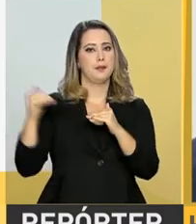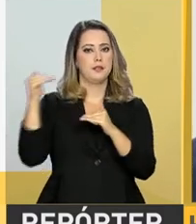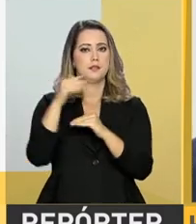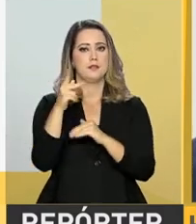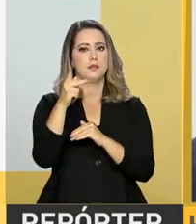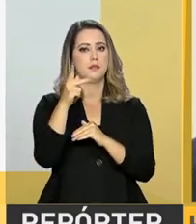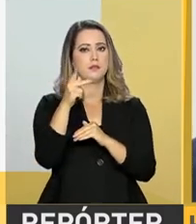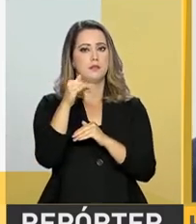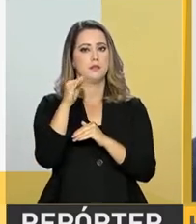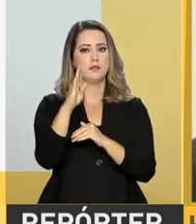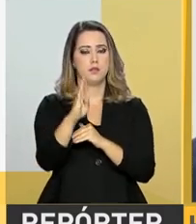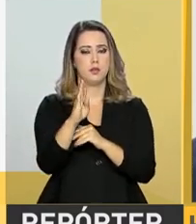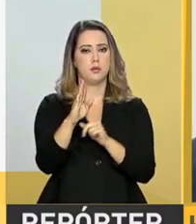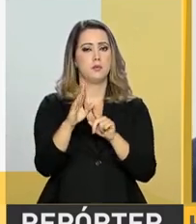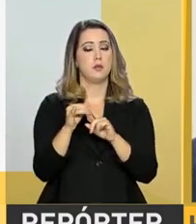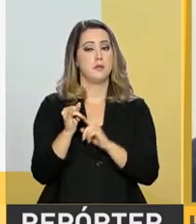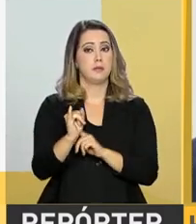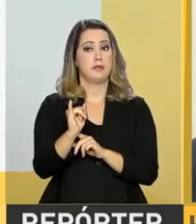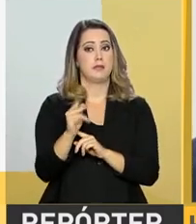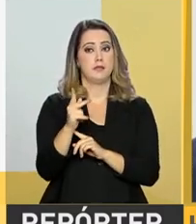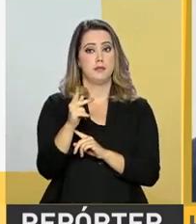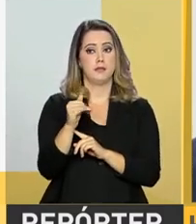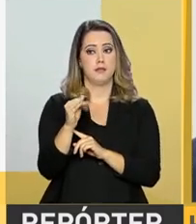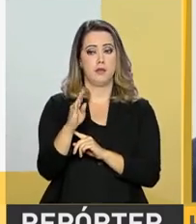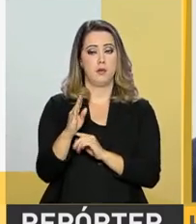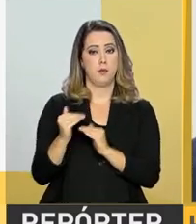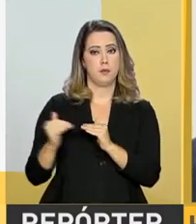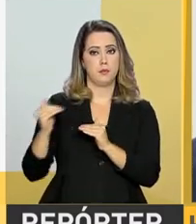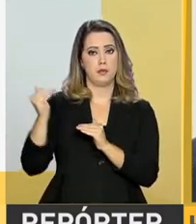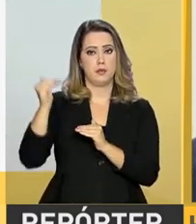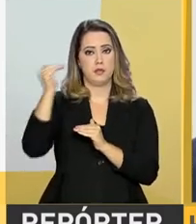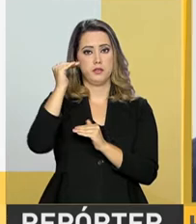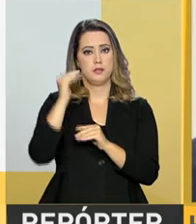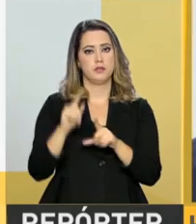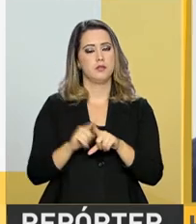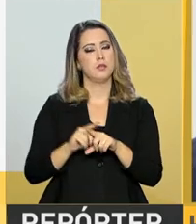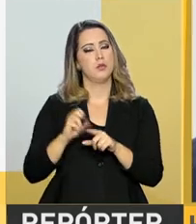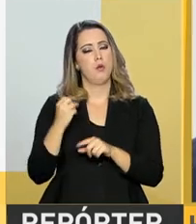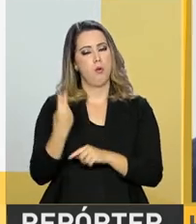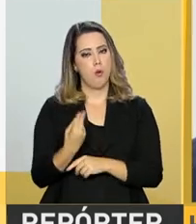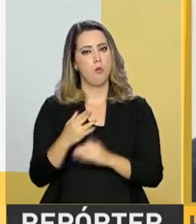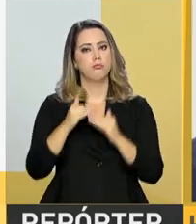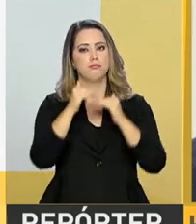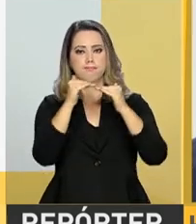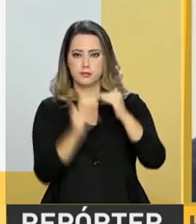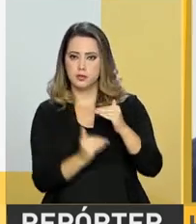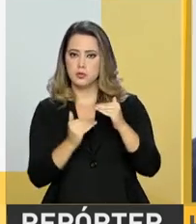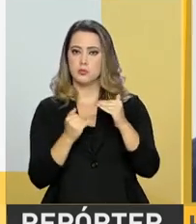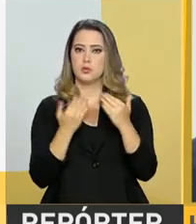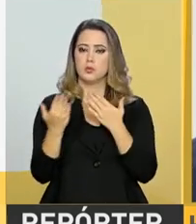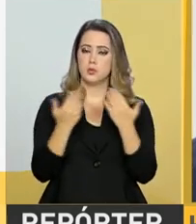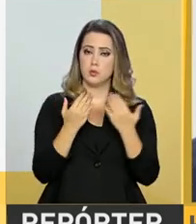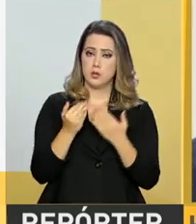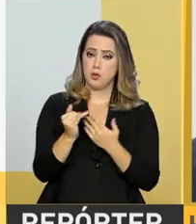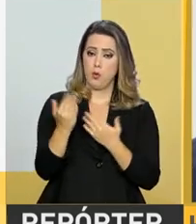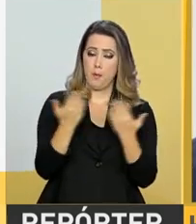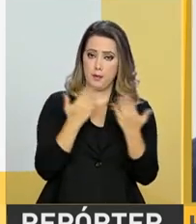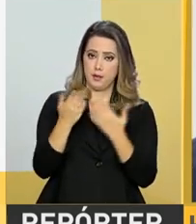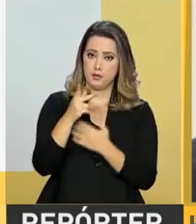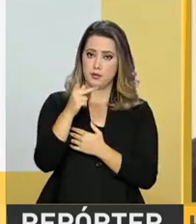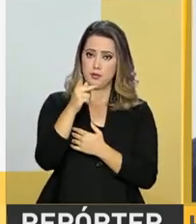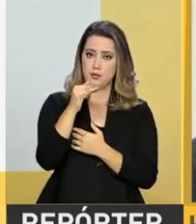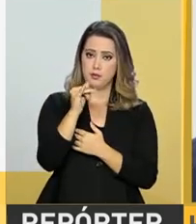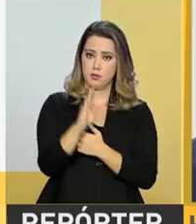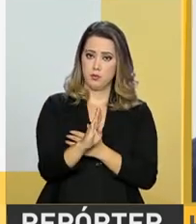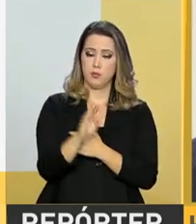PIB está crescendo, e cair mais do que o PIB quando o PIB está caindo, né? Agora o PIB está